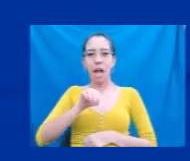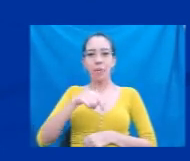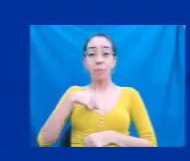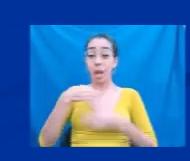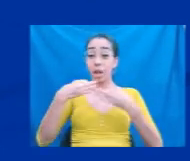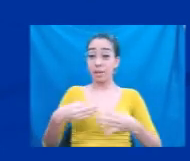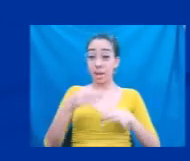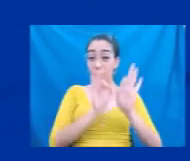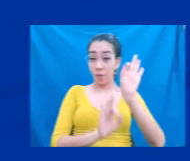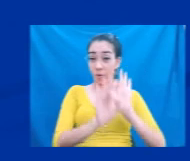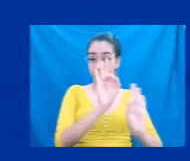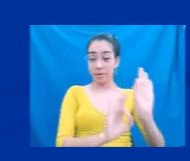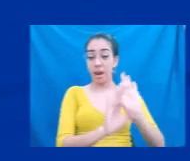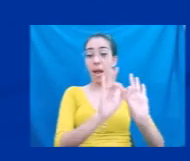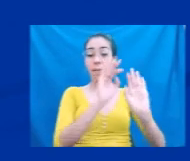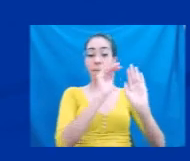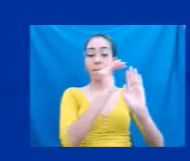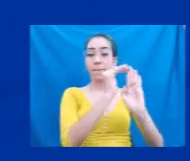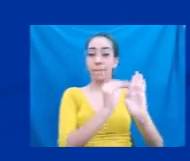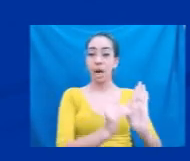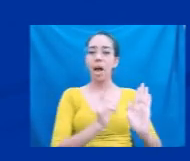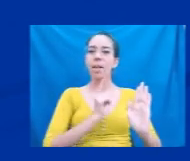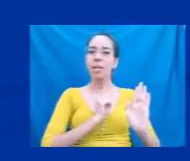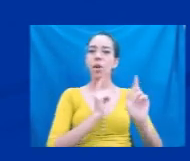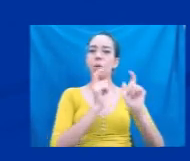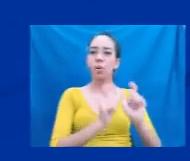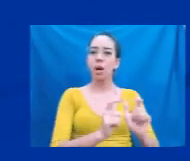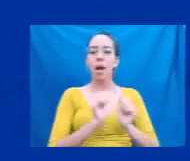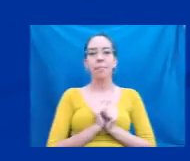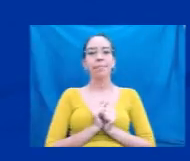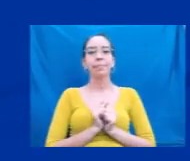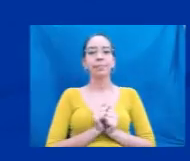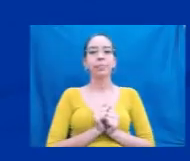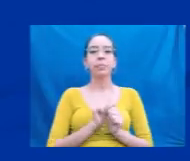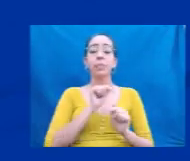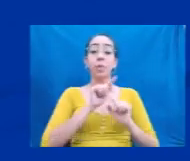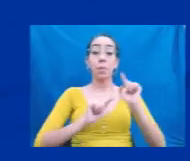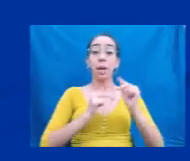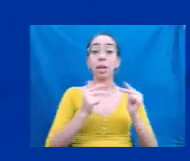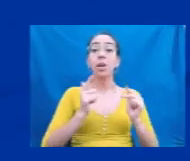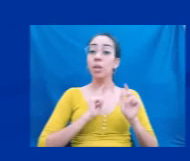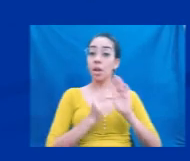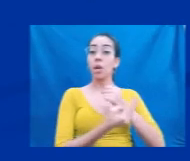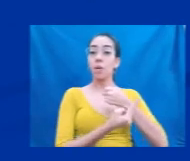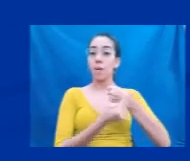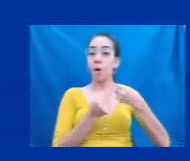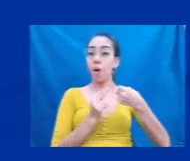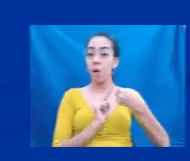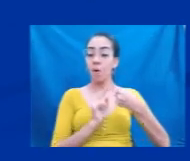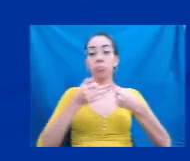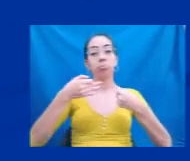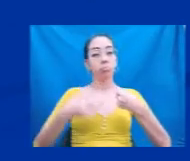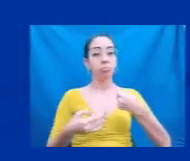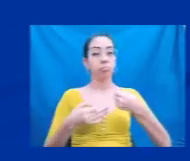existe área de recebimento, os materiais estão devidamente identificados, então, como, né, gente, eu sempre ressalto a